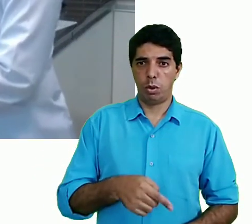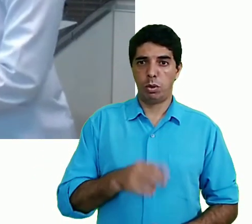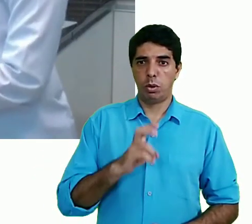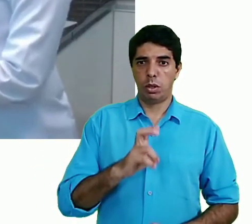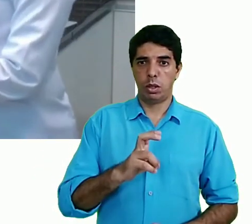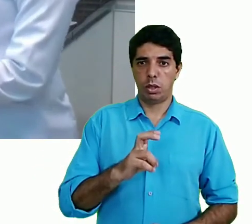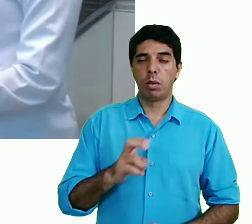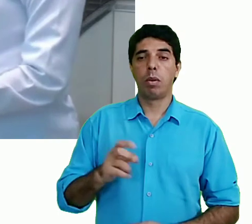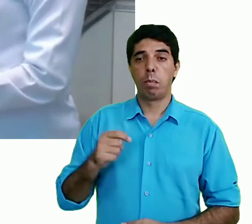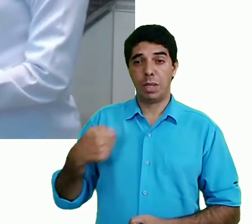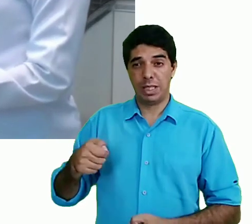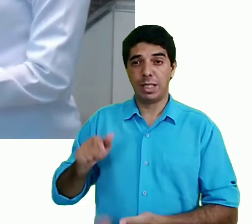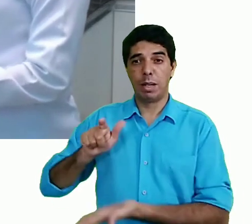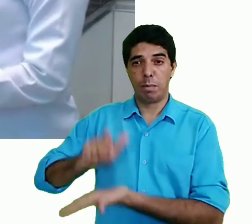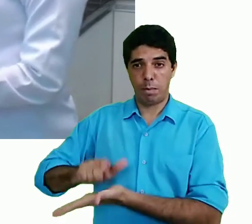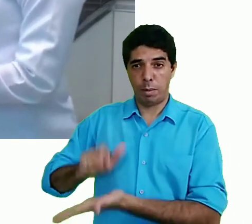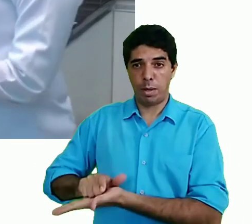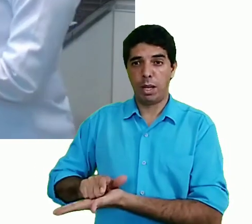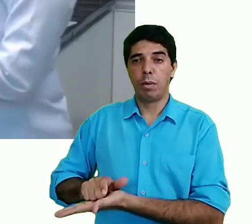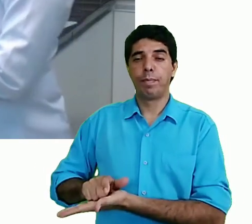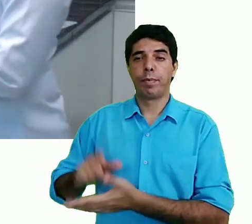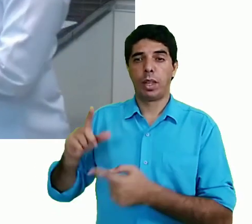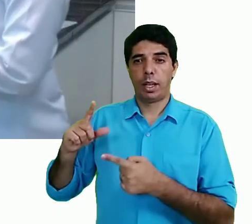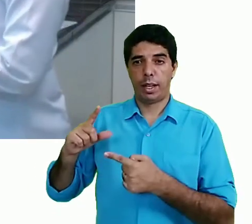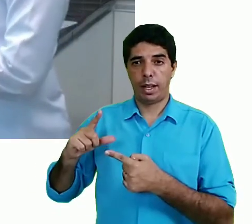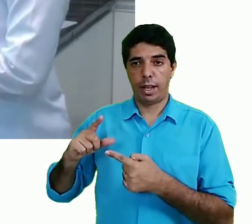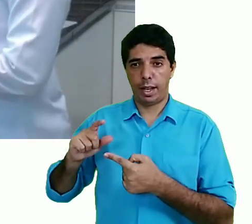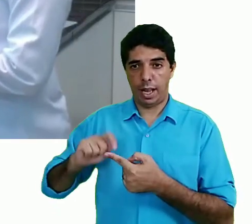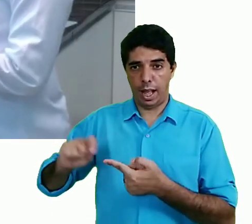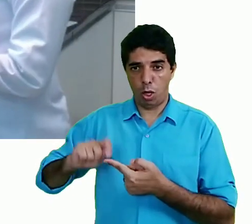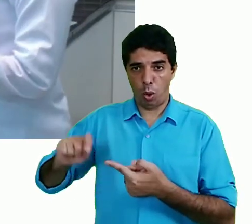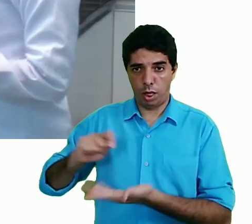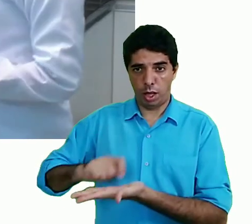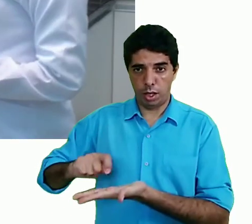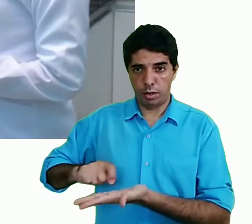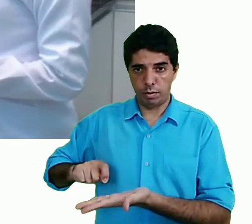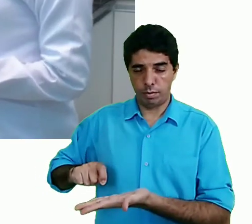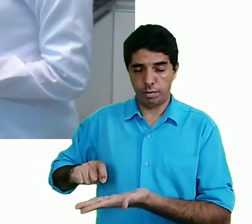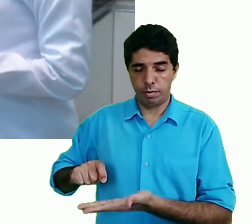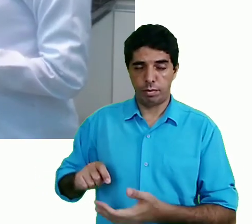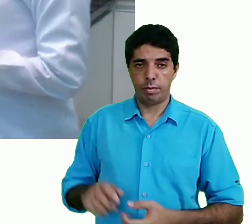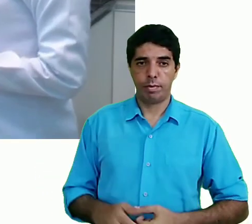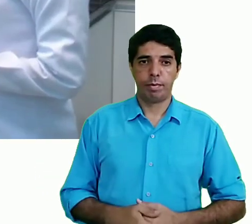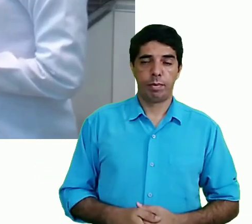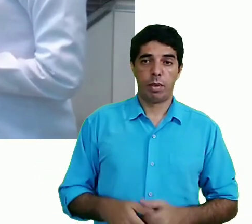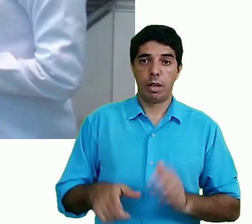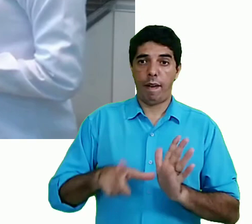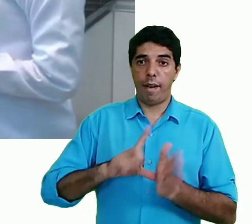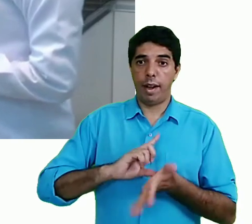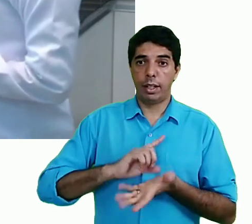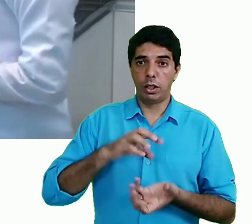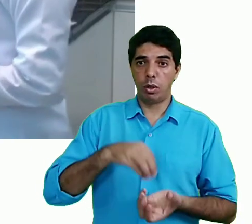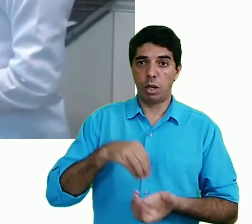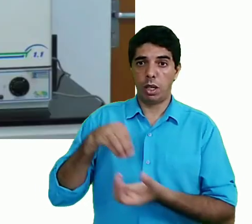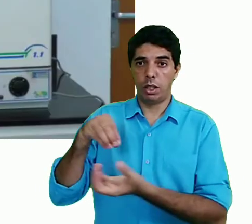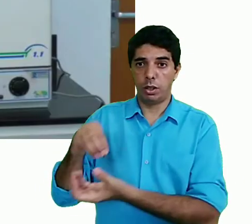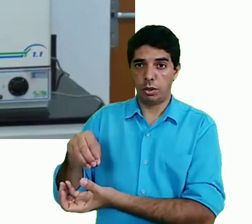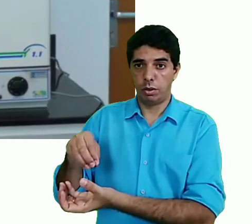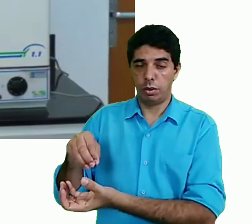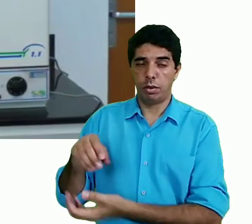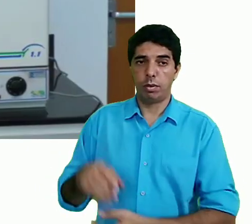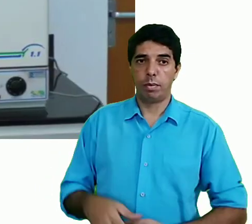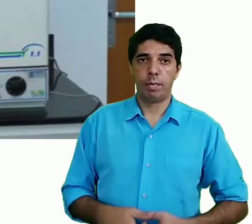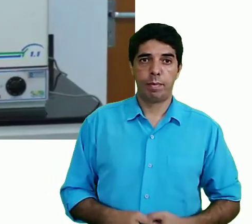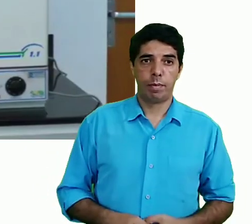um caderno e uma lapiseira para anotar a massa antes de levar para a estufa e depois, tá bom?